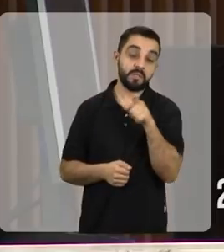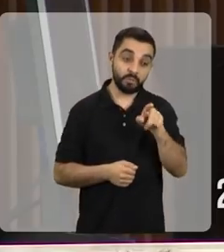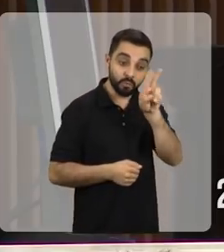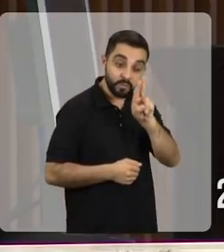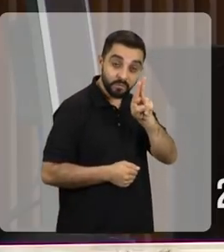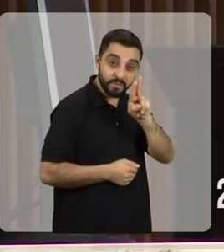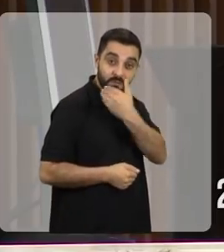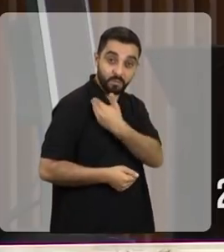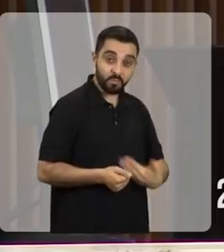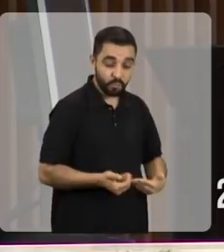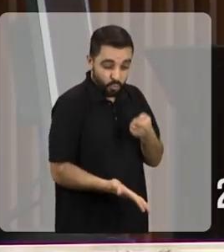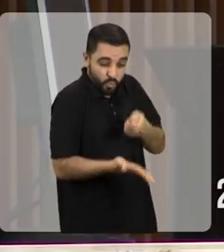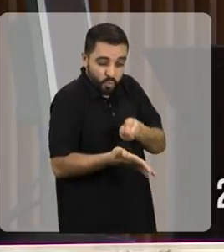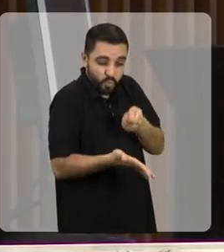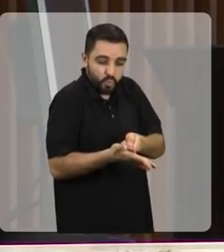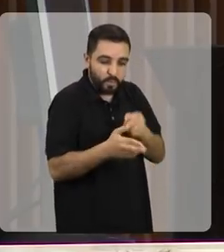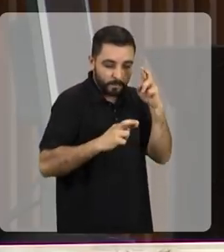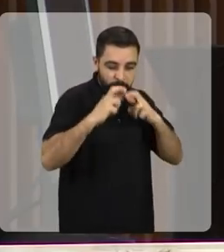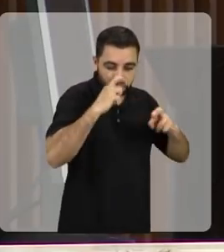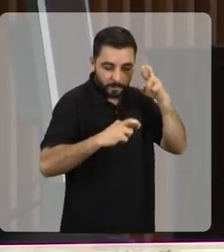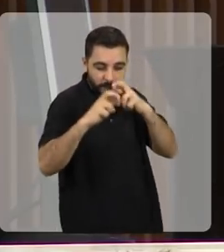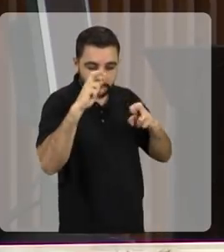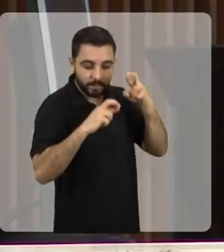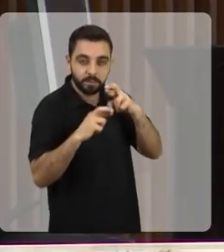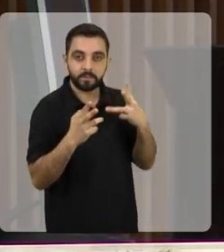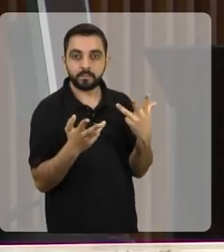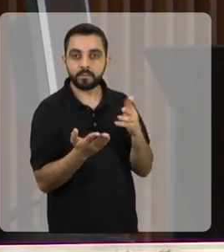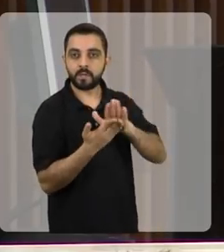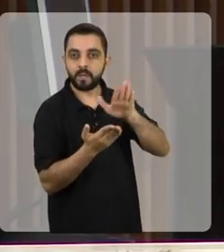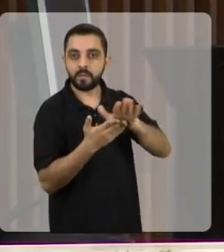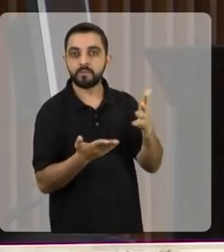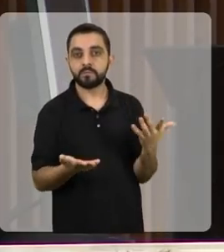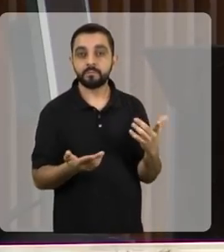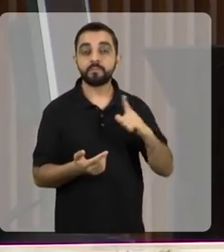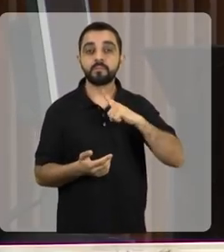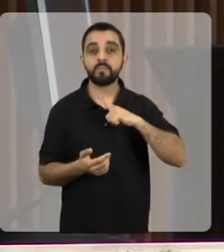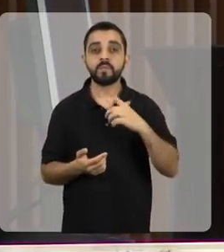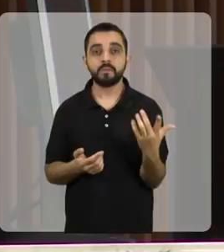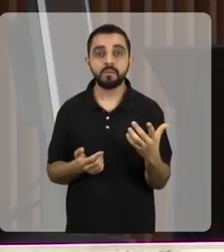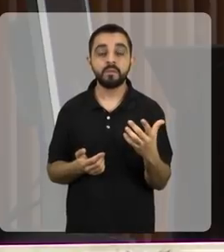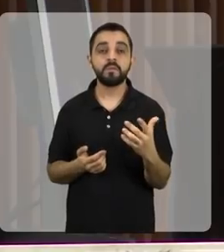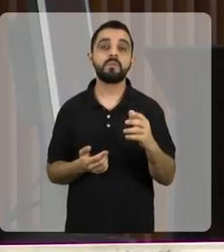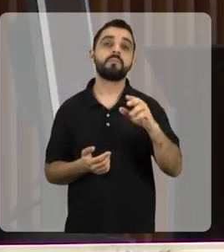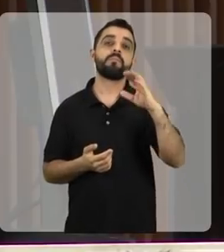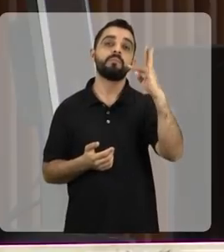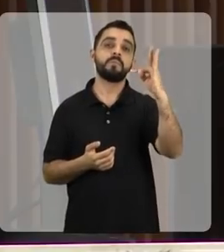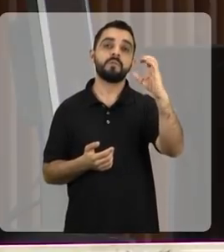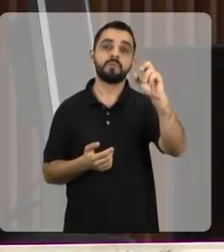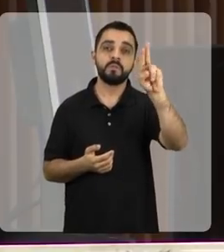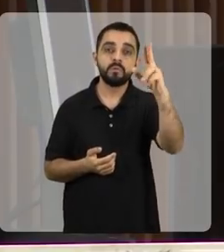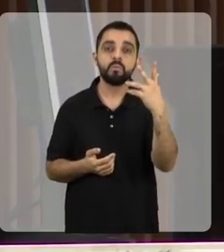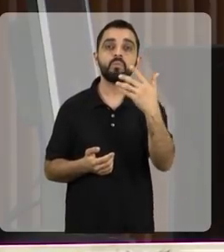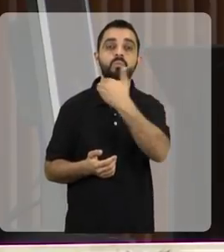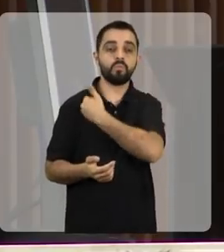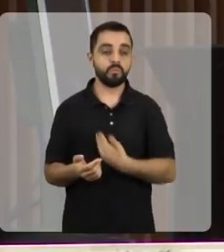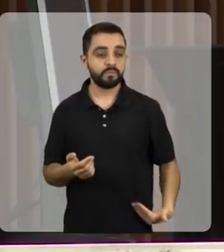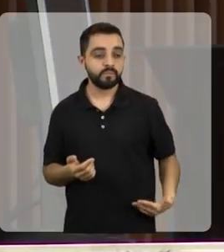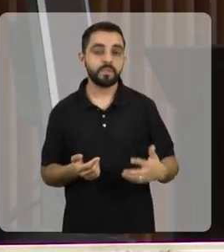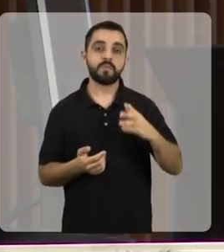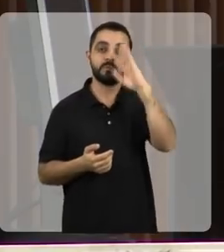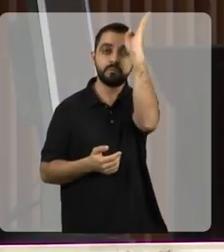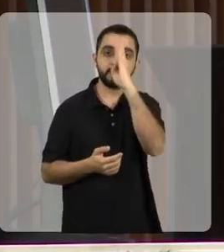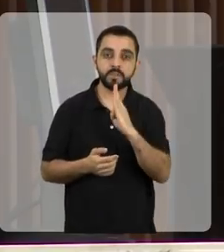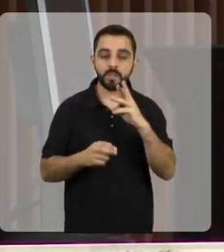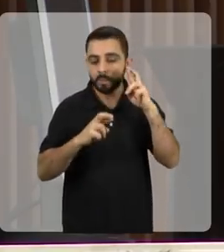às universidades públicas por lei temos a controladoria geral da união tribunal de contas da união ministério público federal a